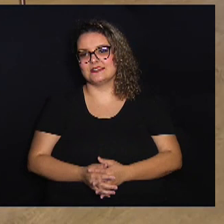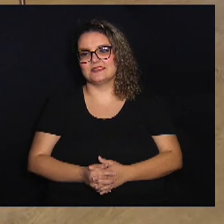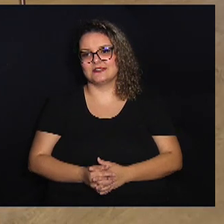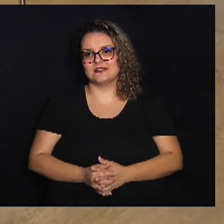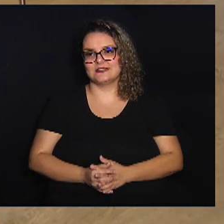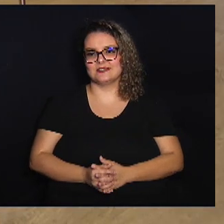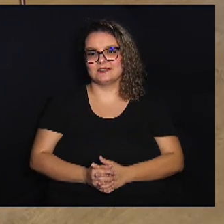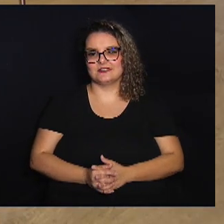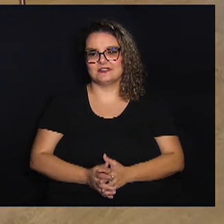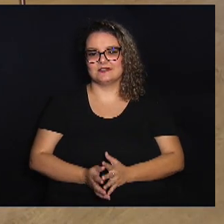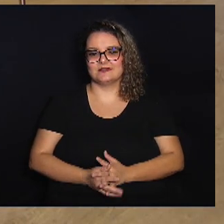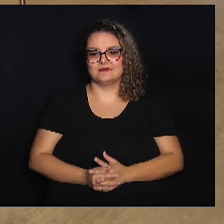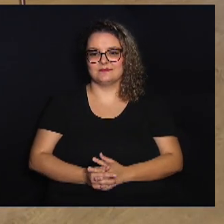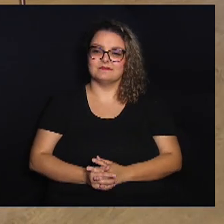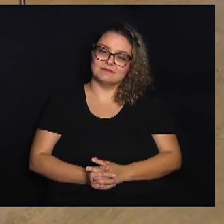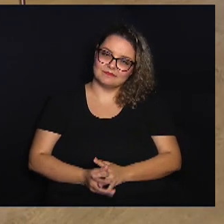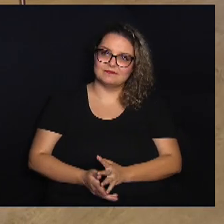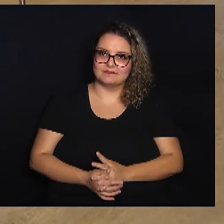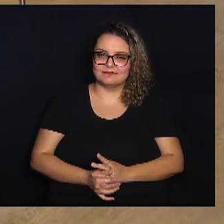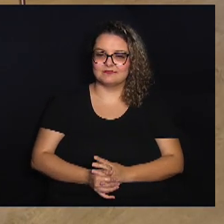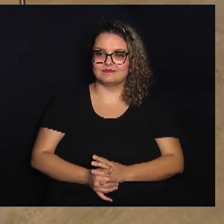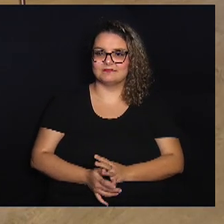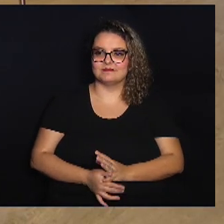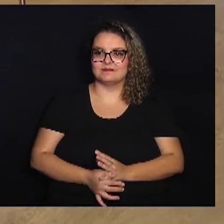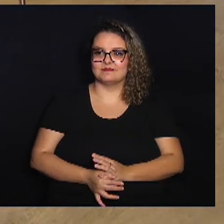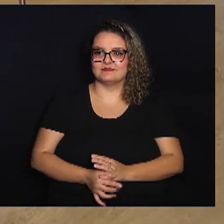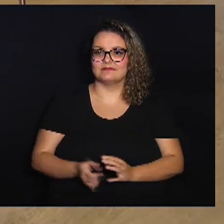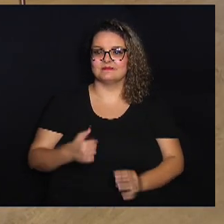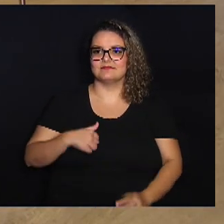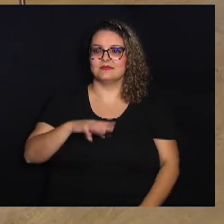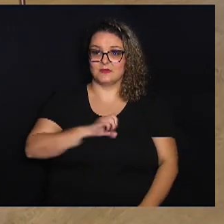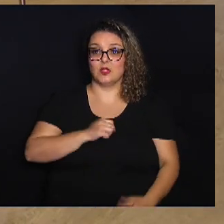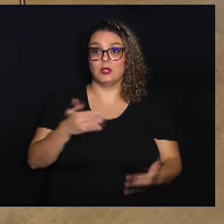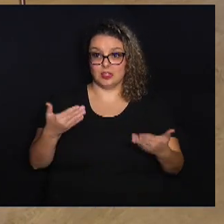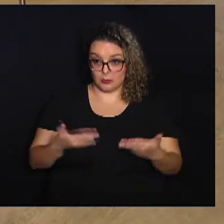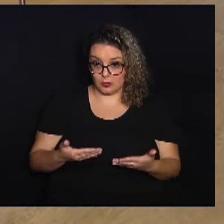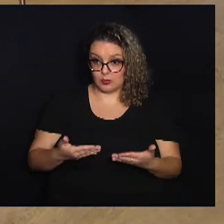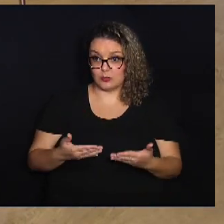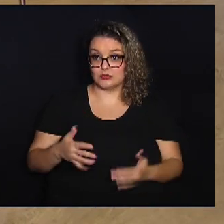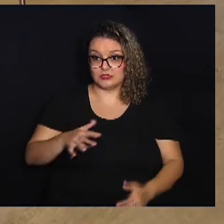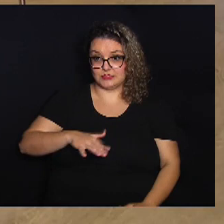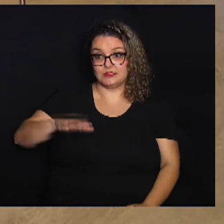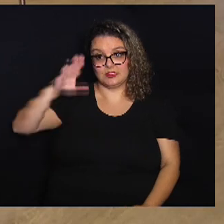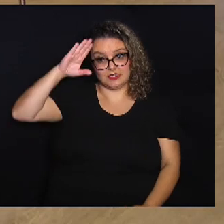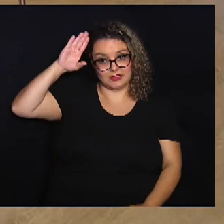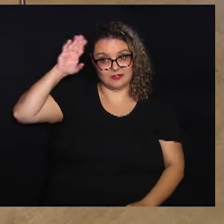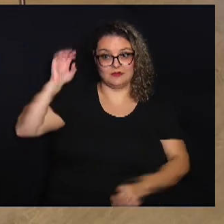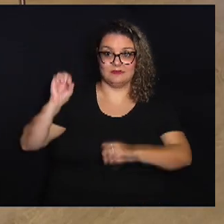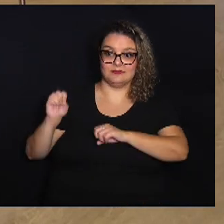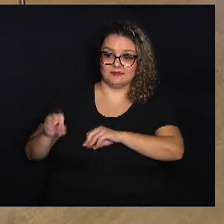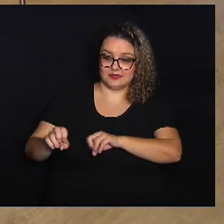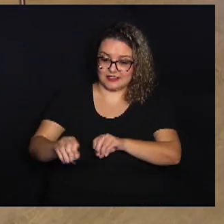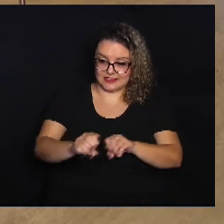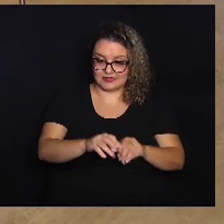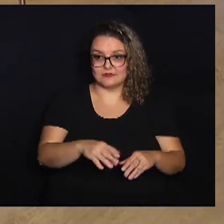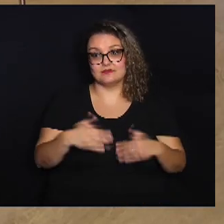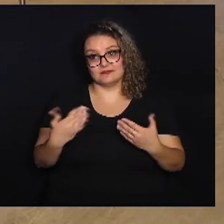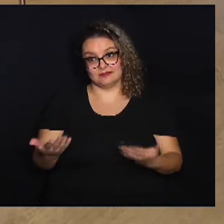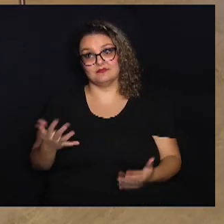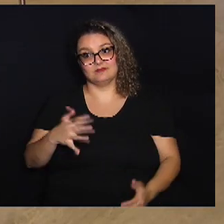Assim, eu gosto muito. Eu hoje estou na área acadêmica, Então, é uma